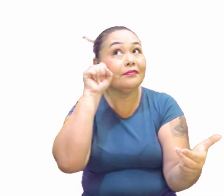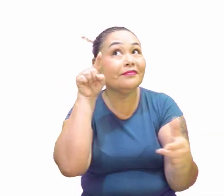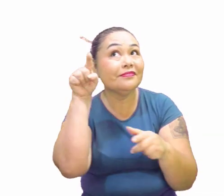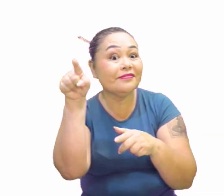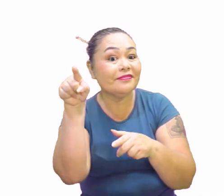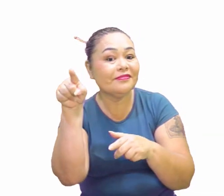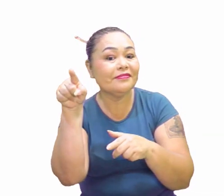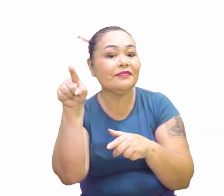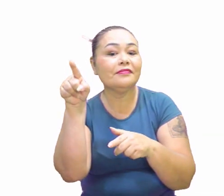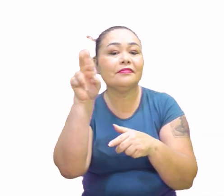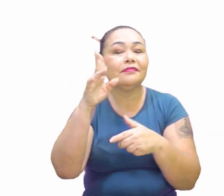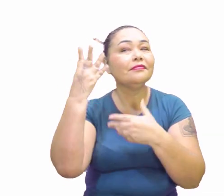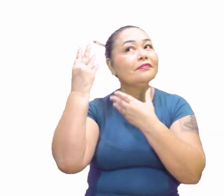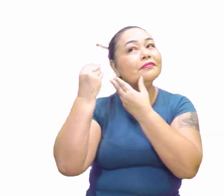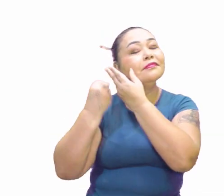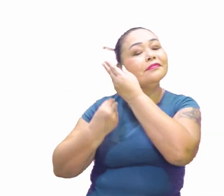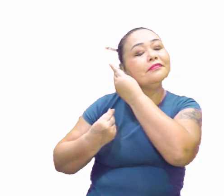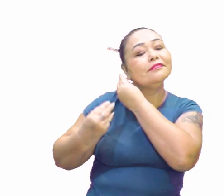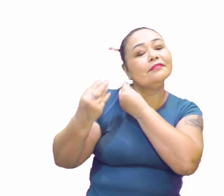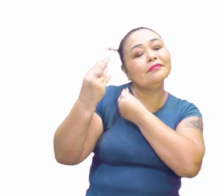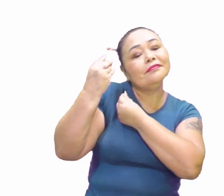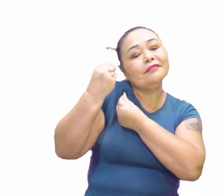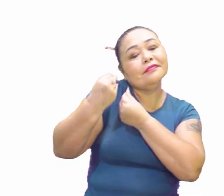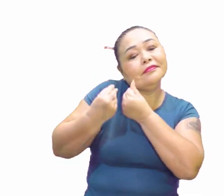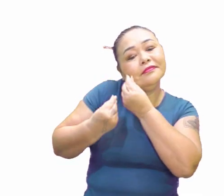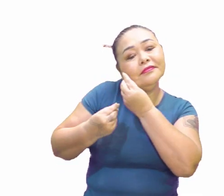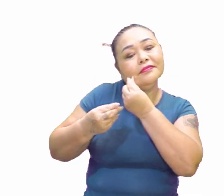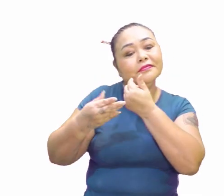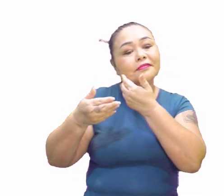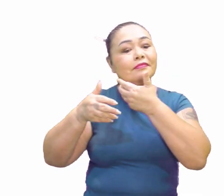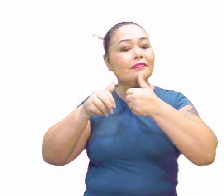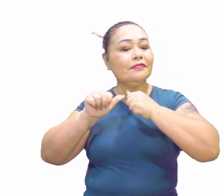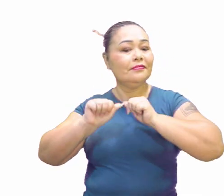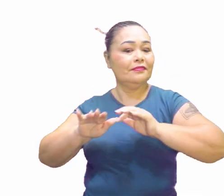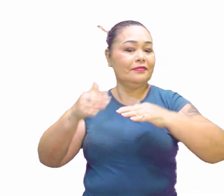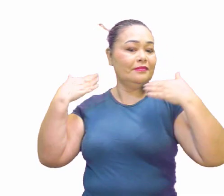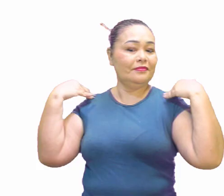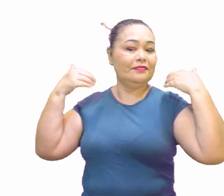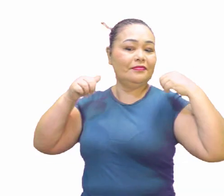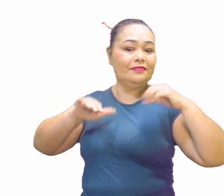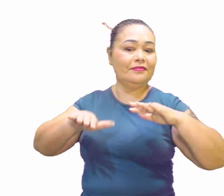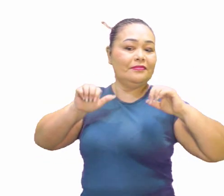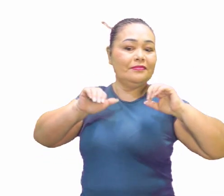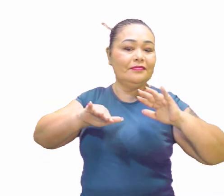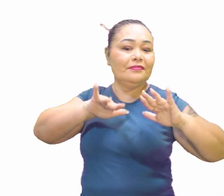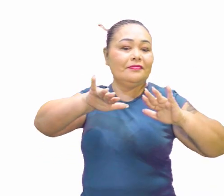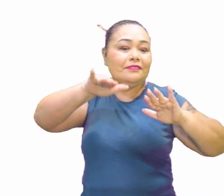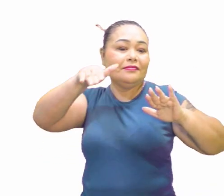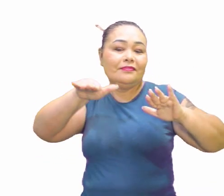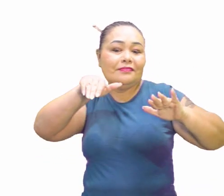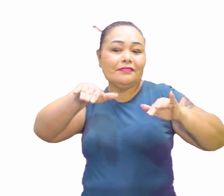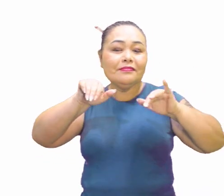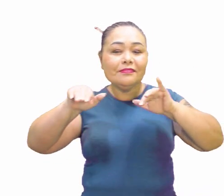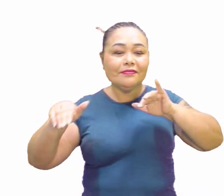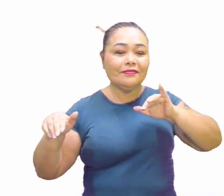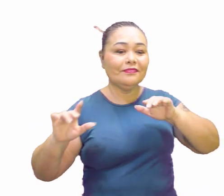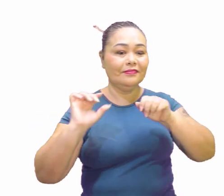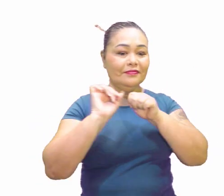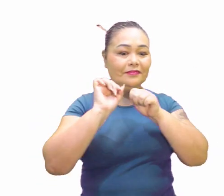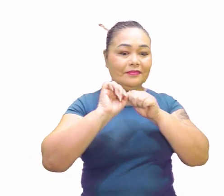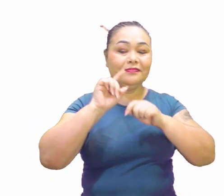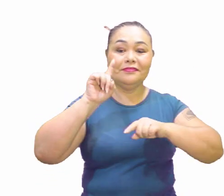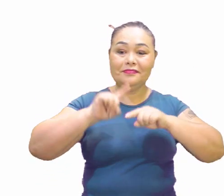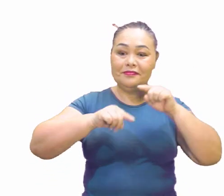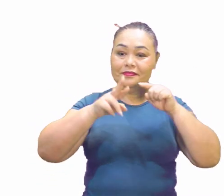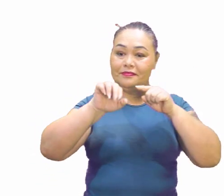com você, alisar seu cabelo, espremer de suas costas as montanhas pequenininhas de